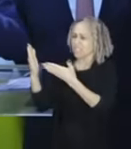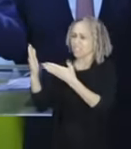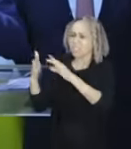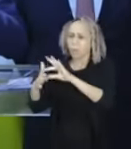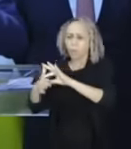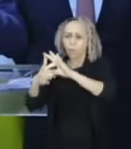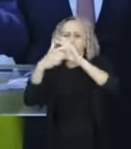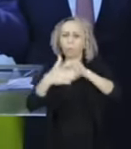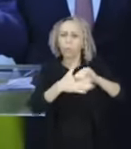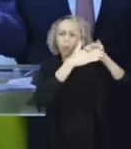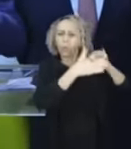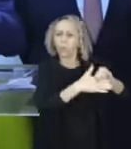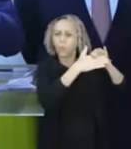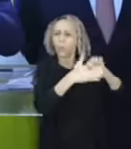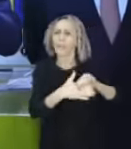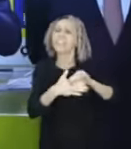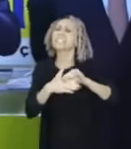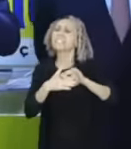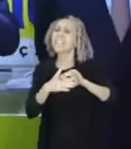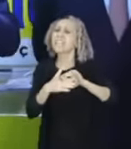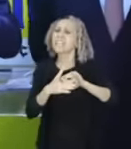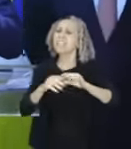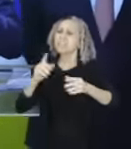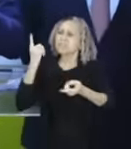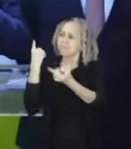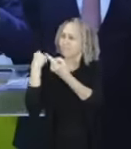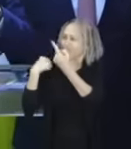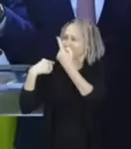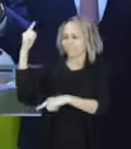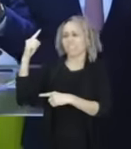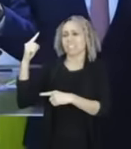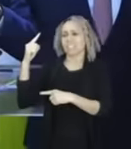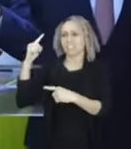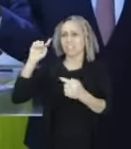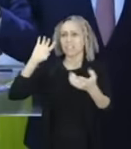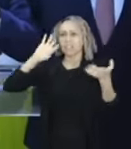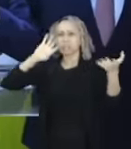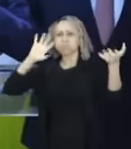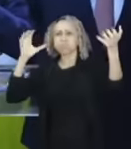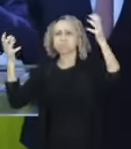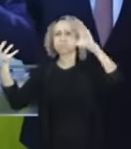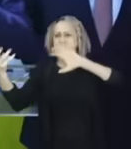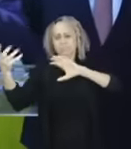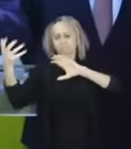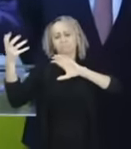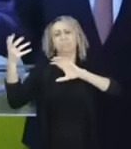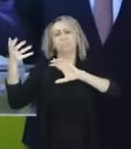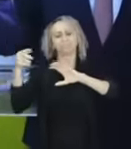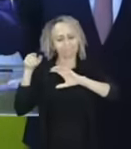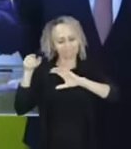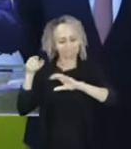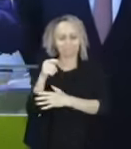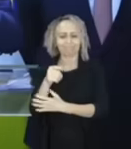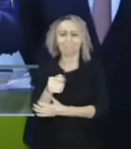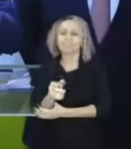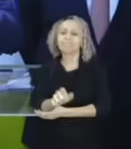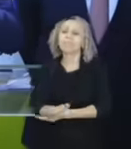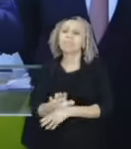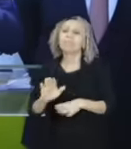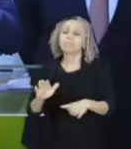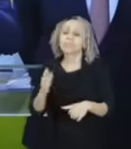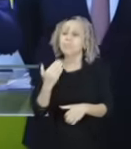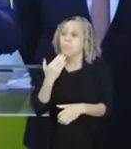protagonista da questão das mudanças climáticas por isso estamos fazendo esse requerimento pedindo as informações